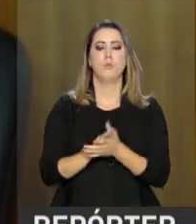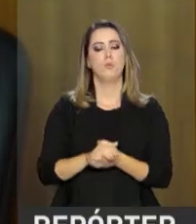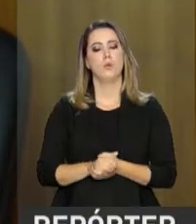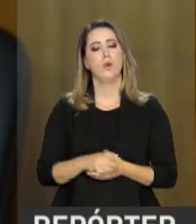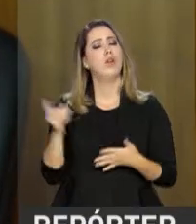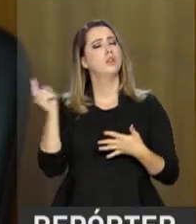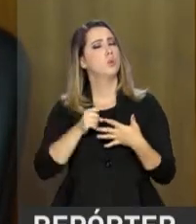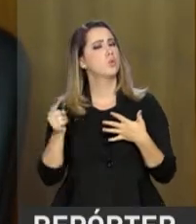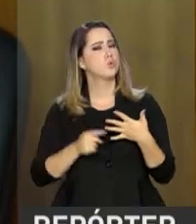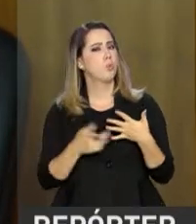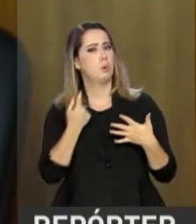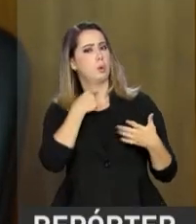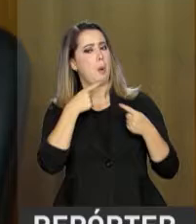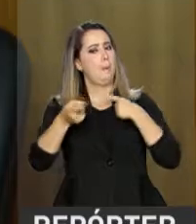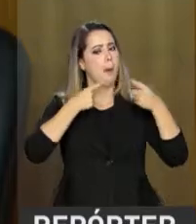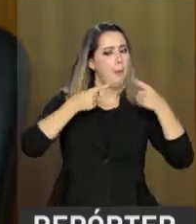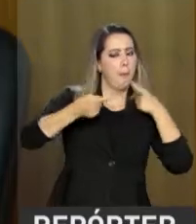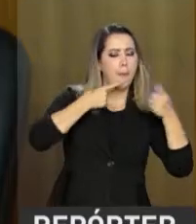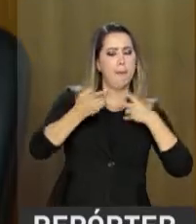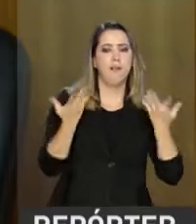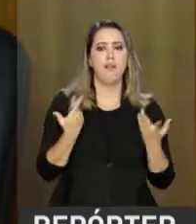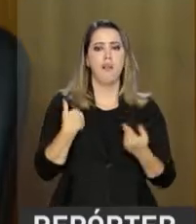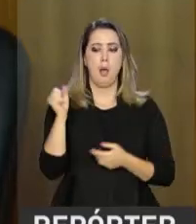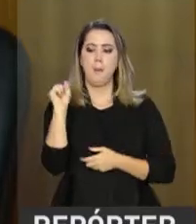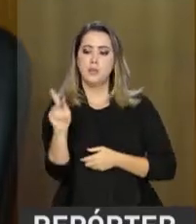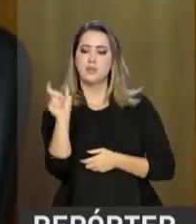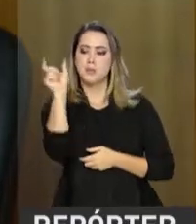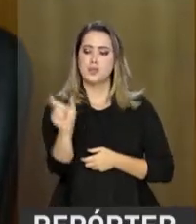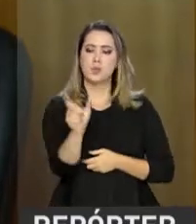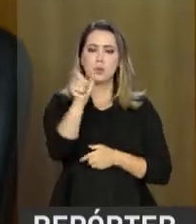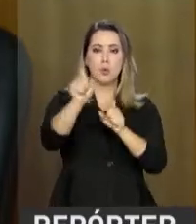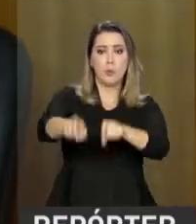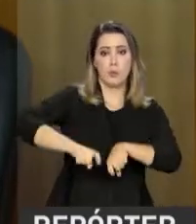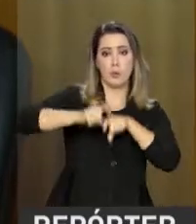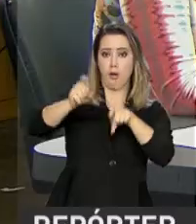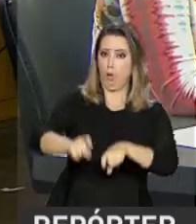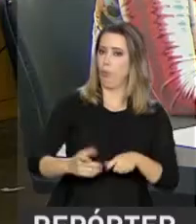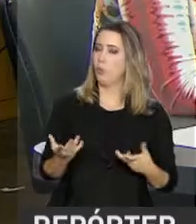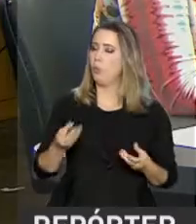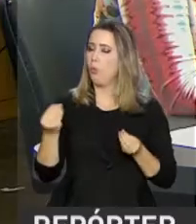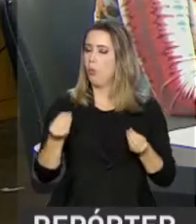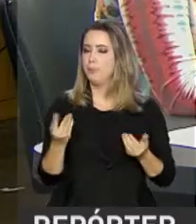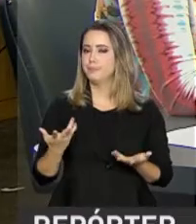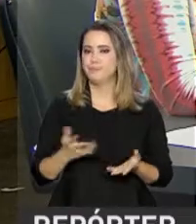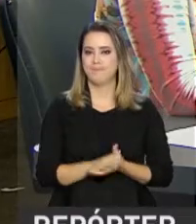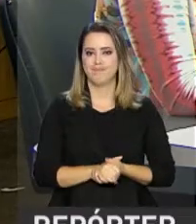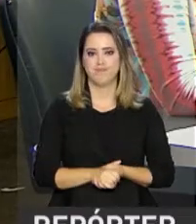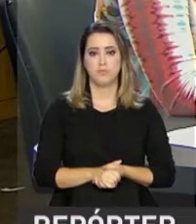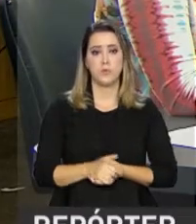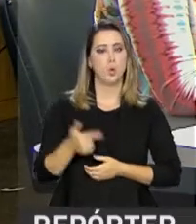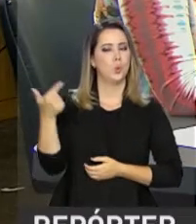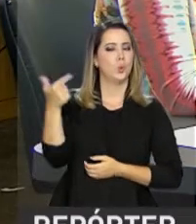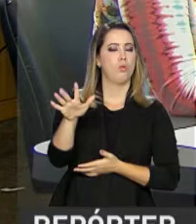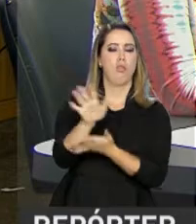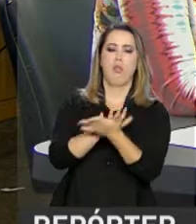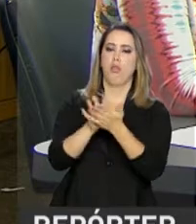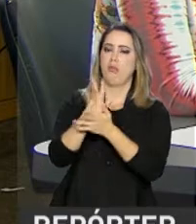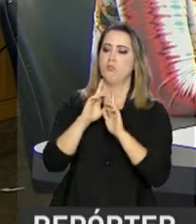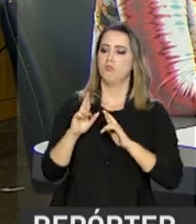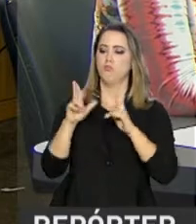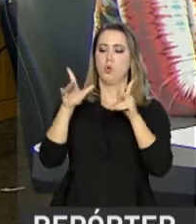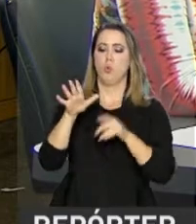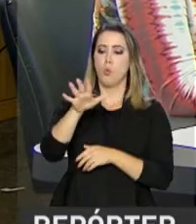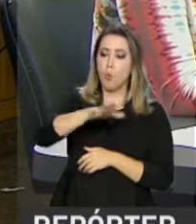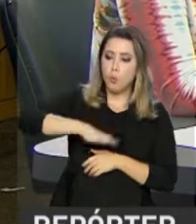os pontos que geravam aí muita discussão estava aposentadoria para trabalhadores rurais como é que vai ficar agora também não há alteração nenhuma pra esse